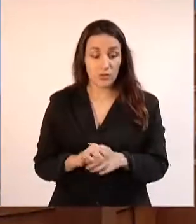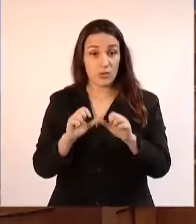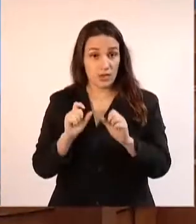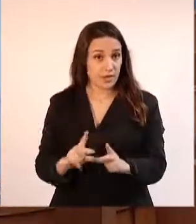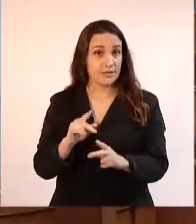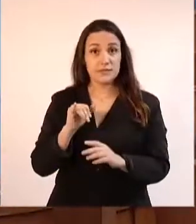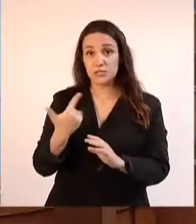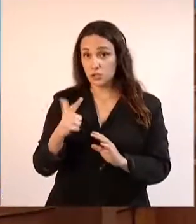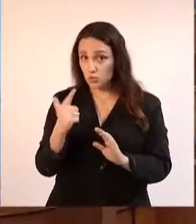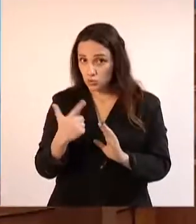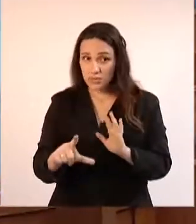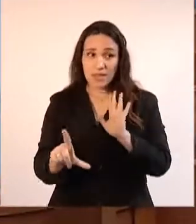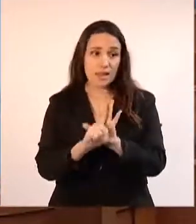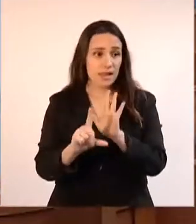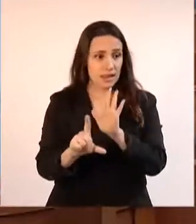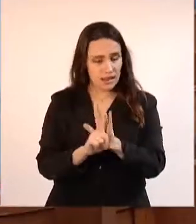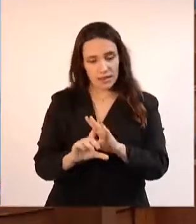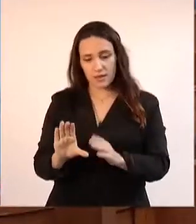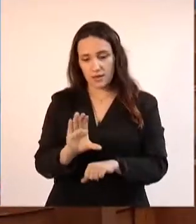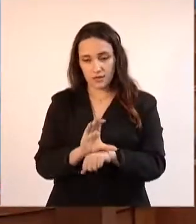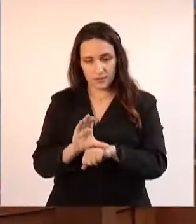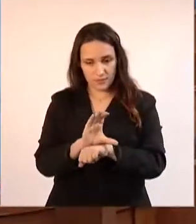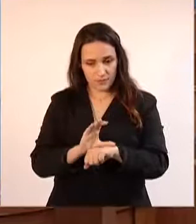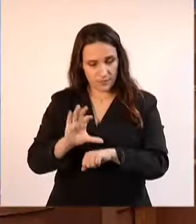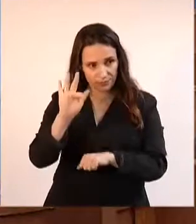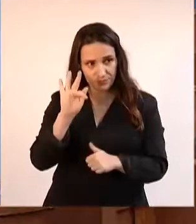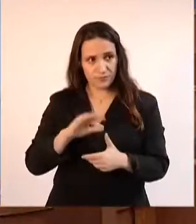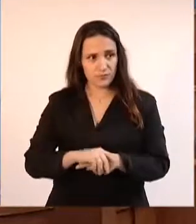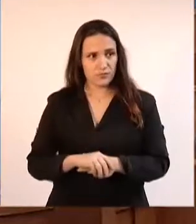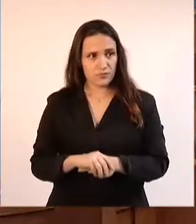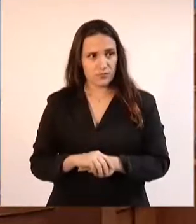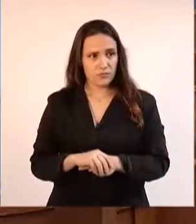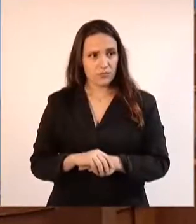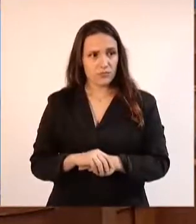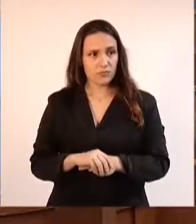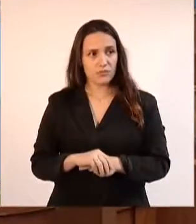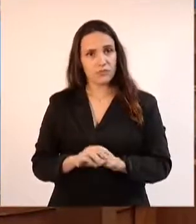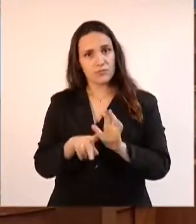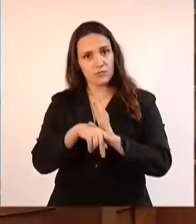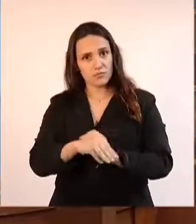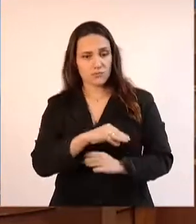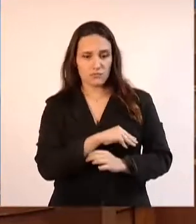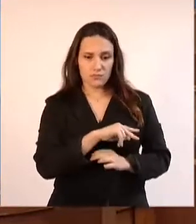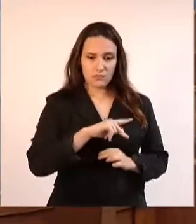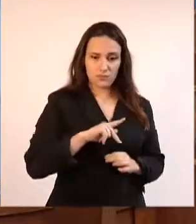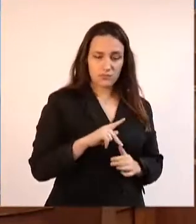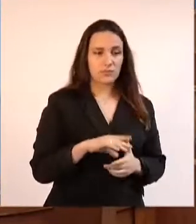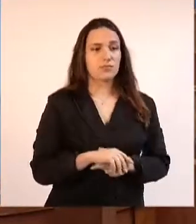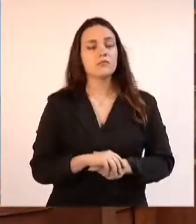constitucional de prerrogativas institucionais para o MP de Contas